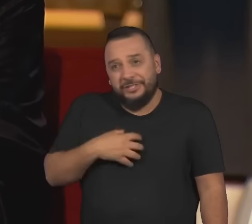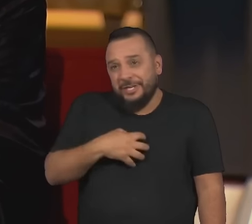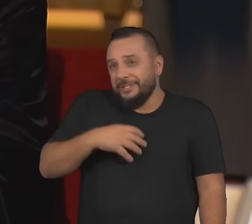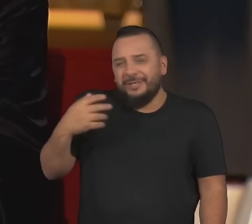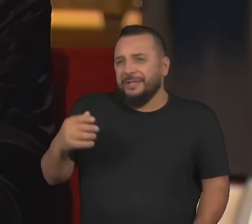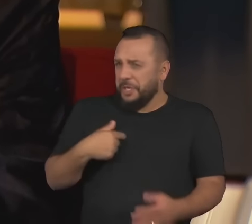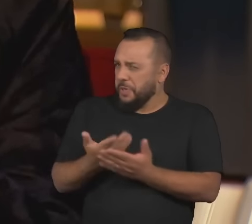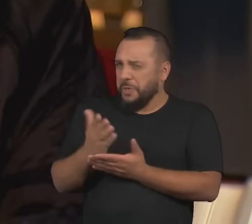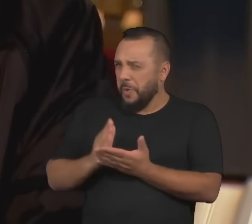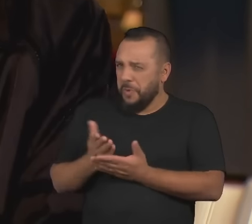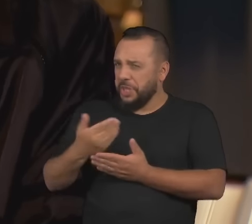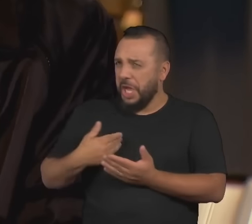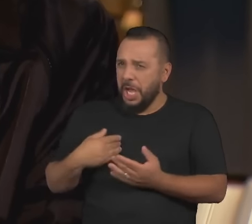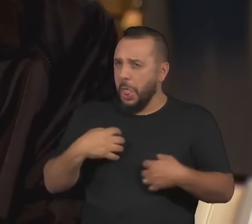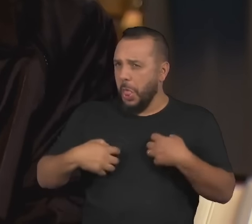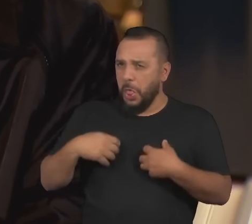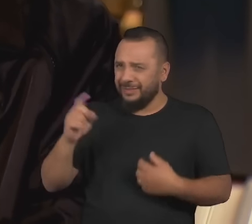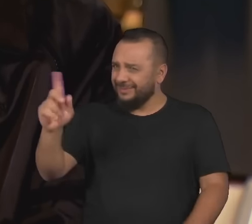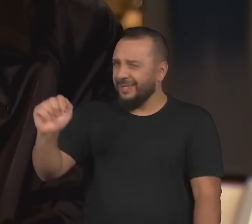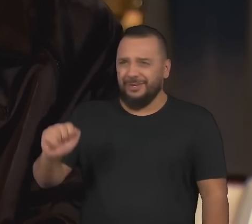me incomodava, não. Às vezes